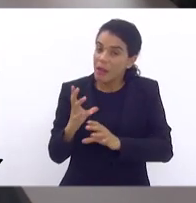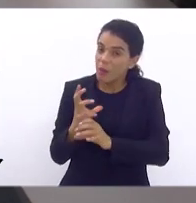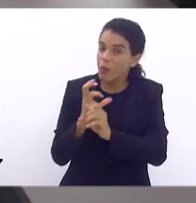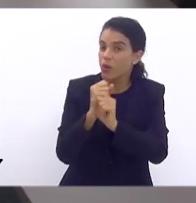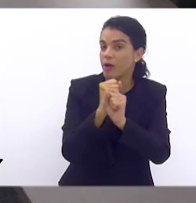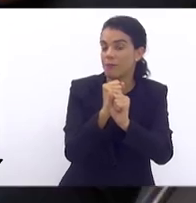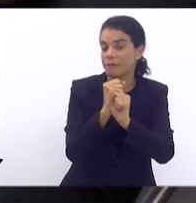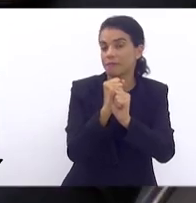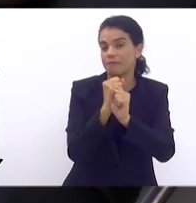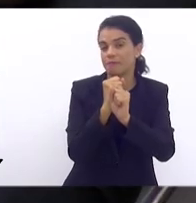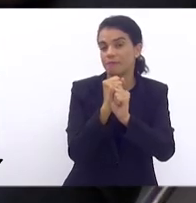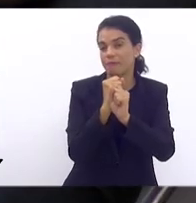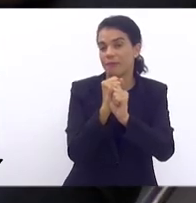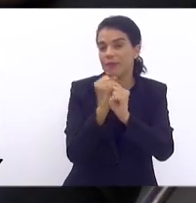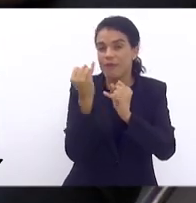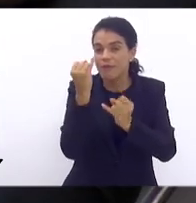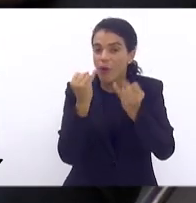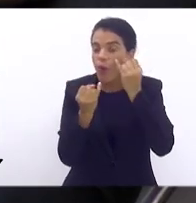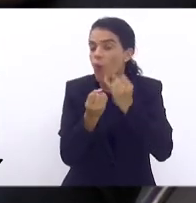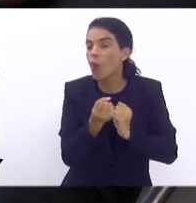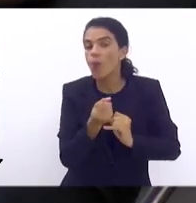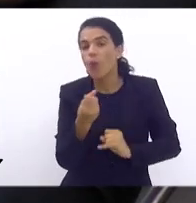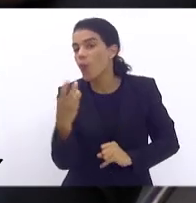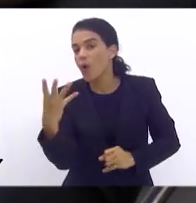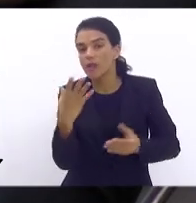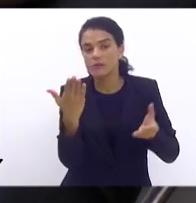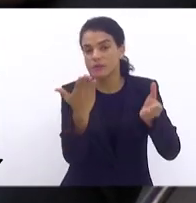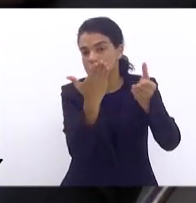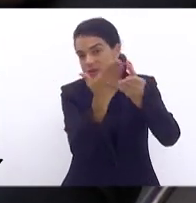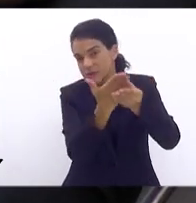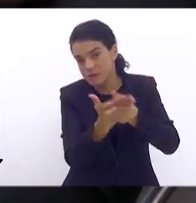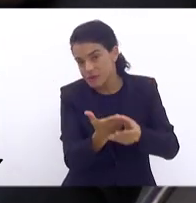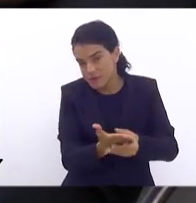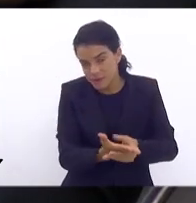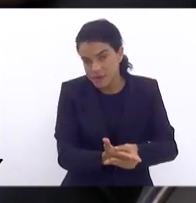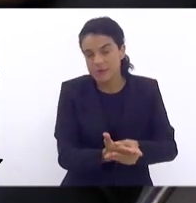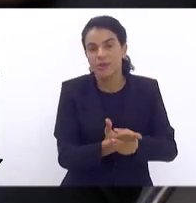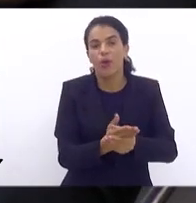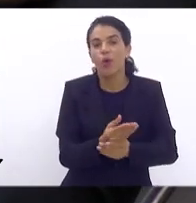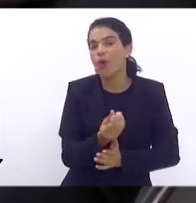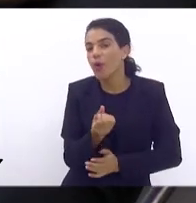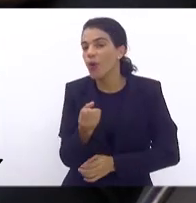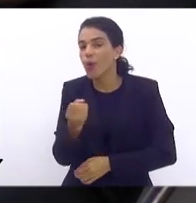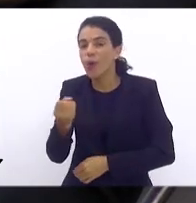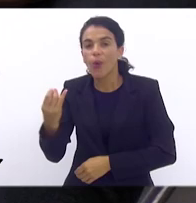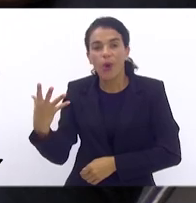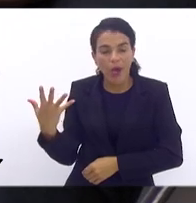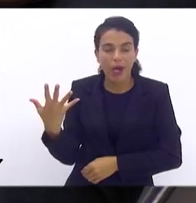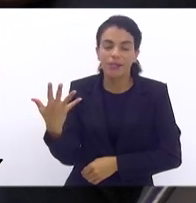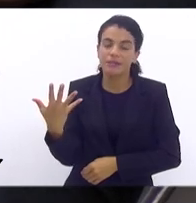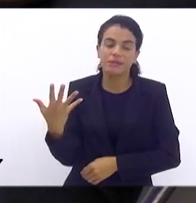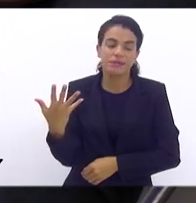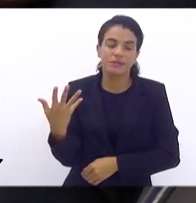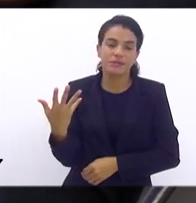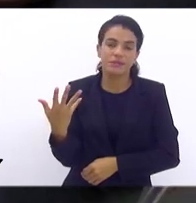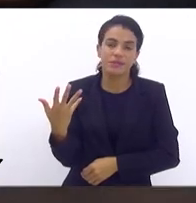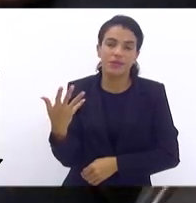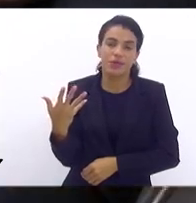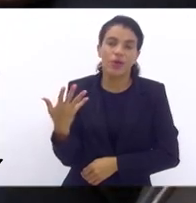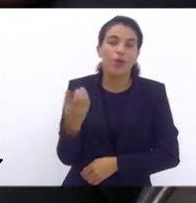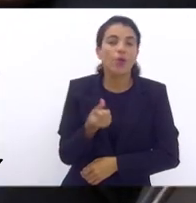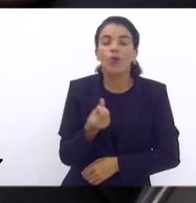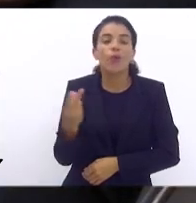sobre quantos aconteceram quais têm sido qual tem sido